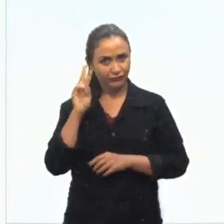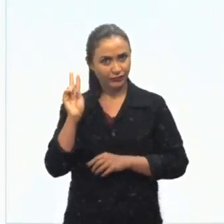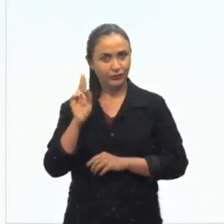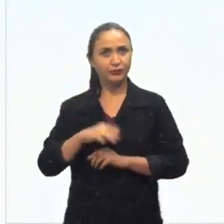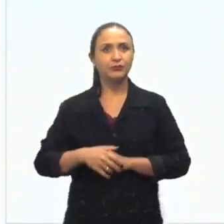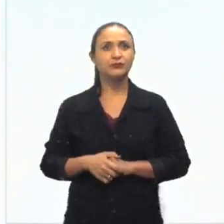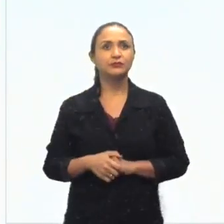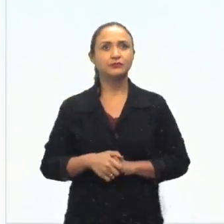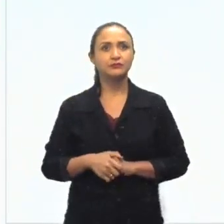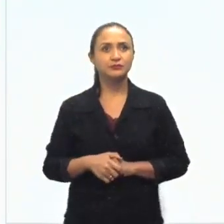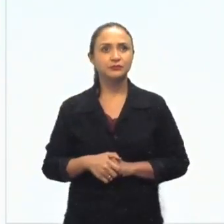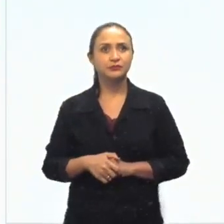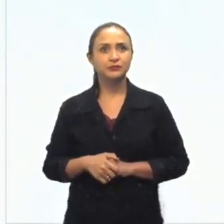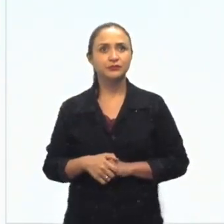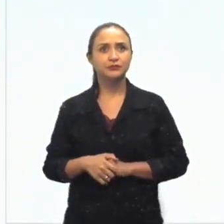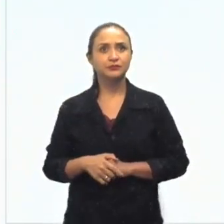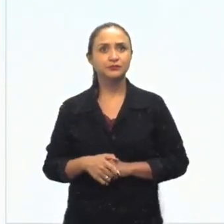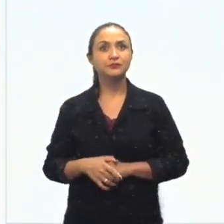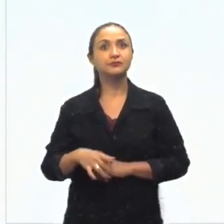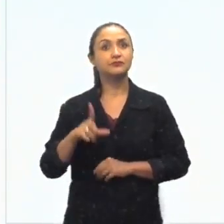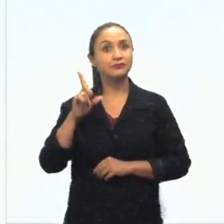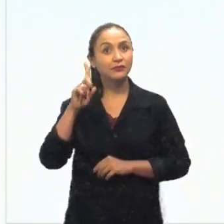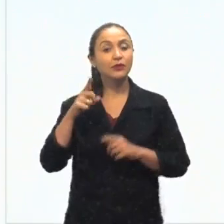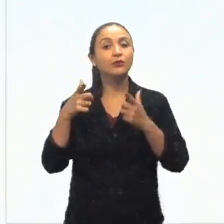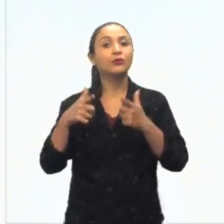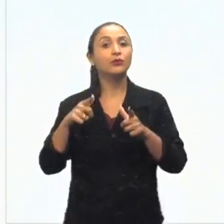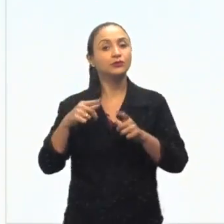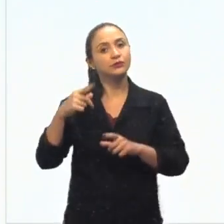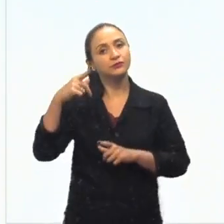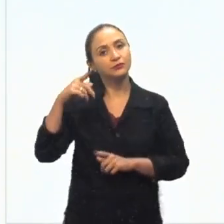Isso aonde? A portadora